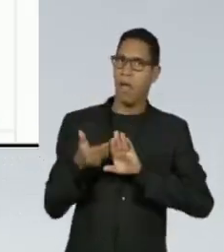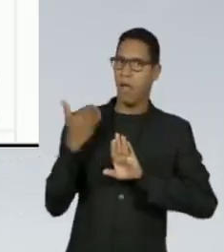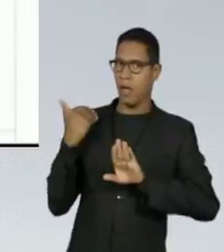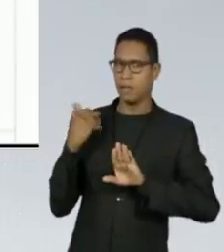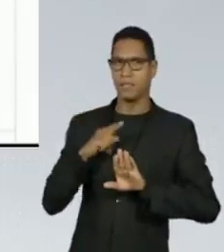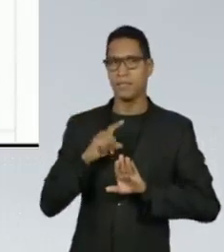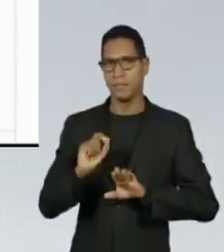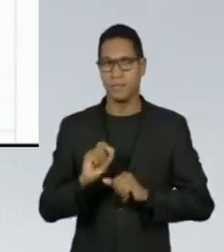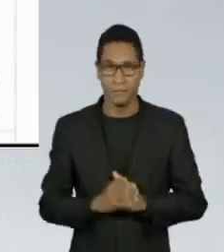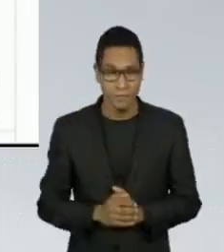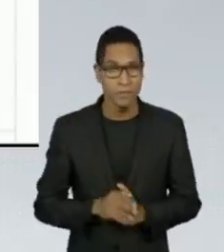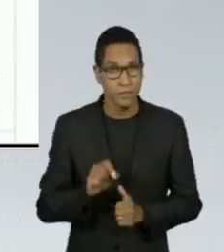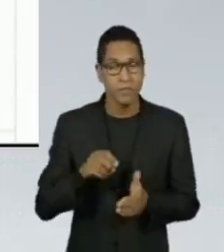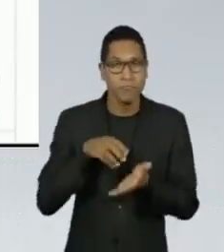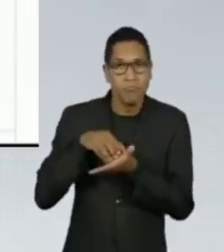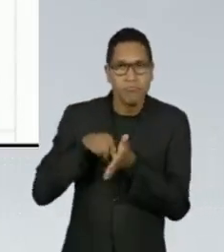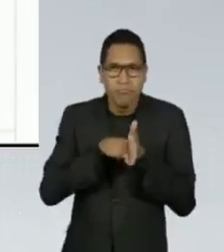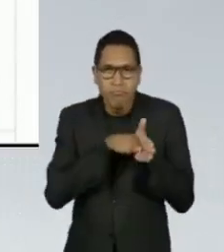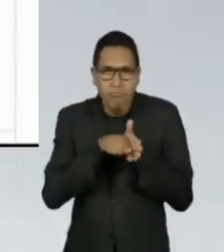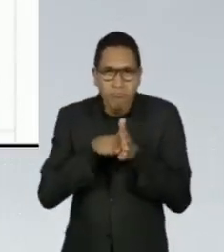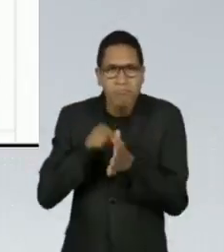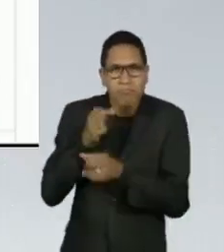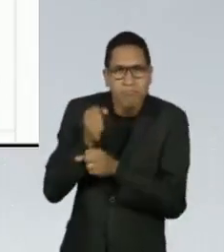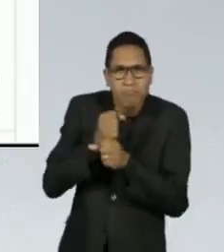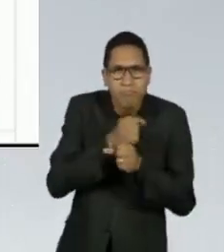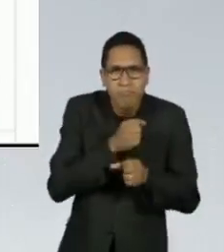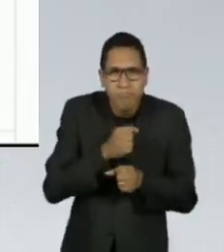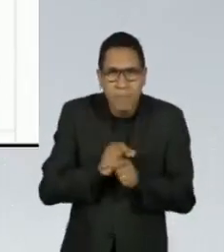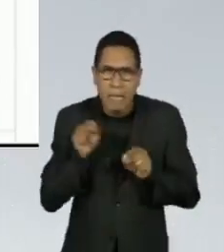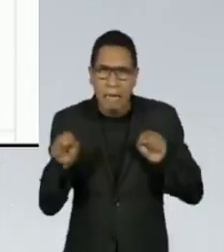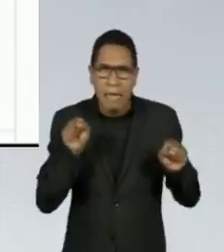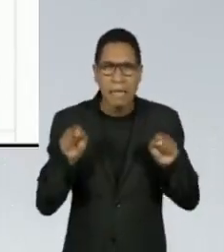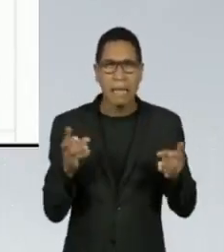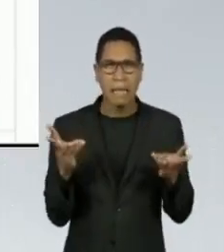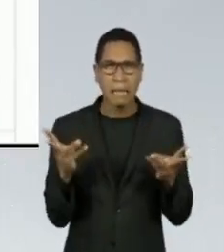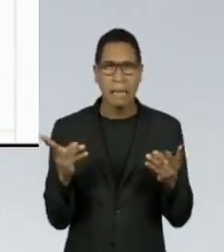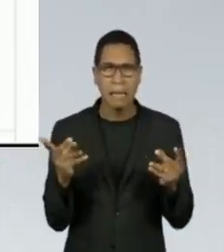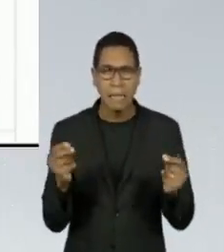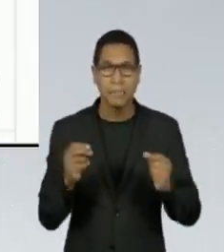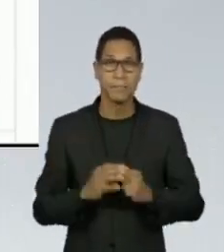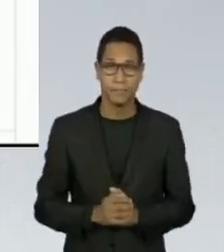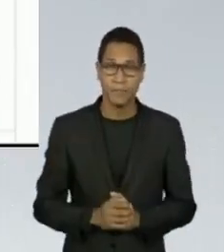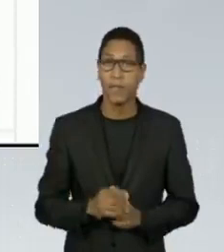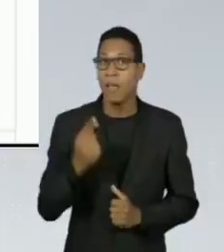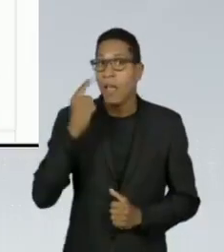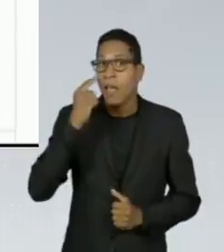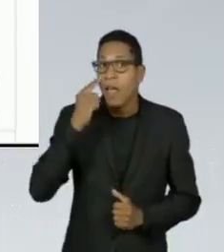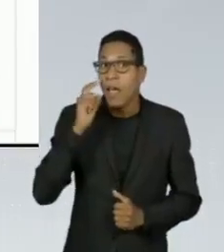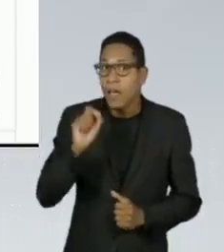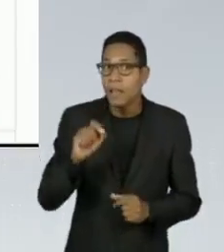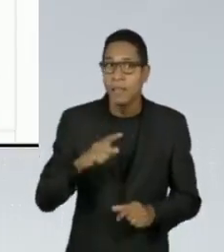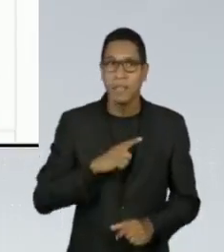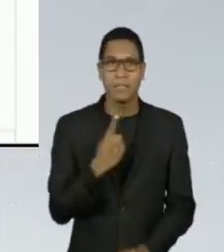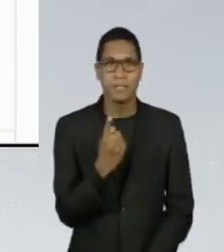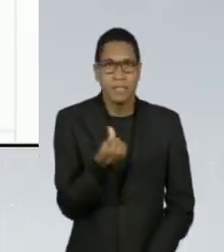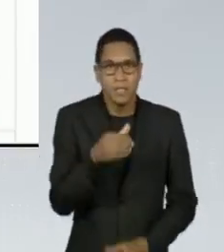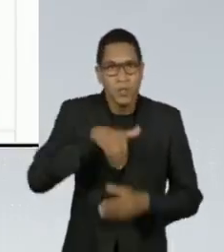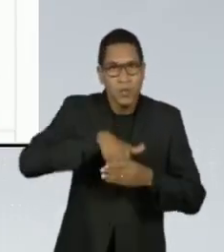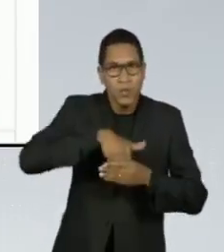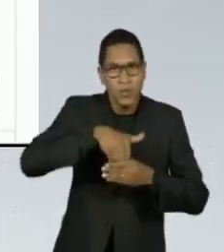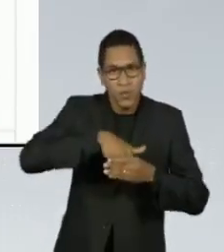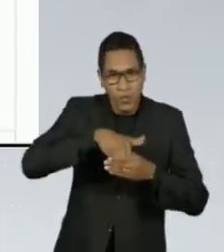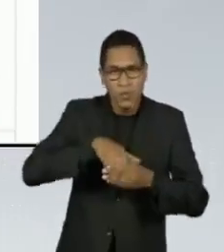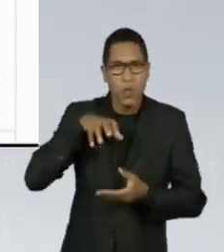agora pelos institutos que acompanham essa contagem. Portanto, veja só que nesta situação, com 16 votos